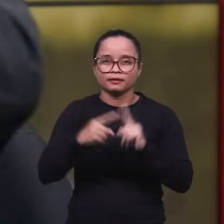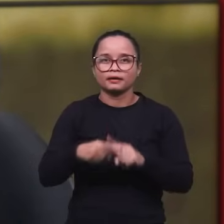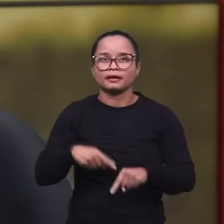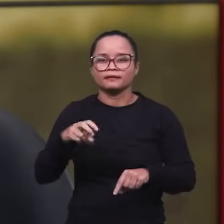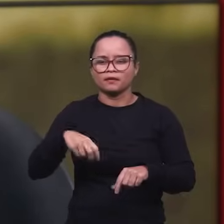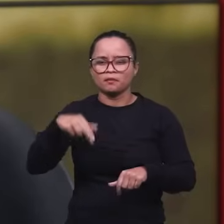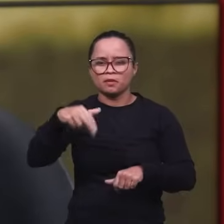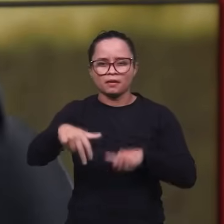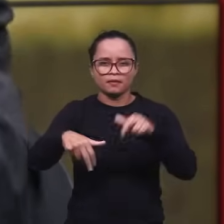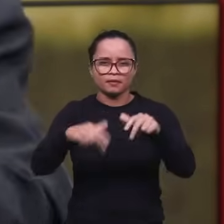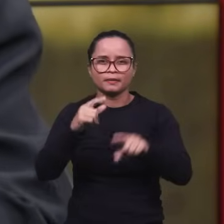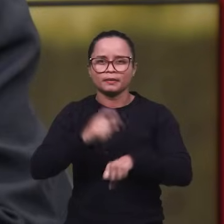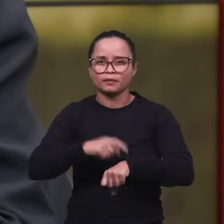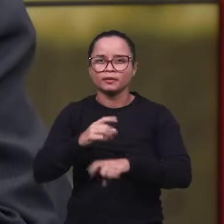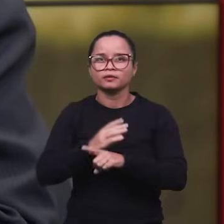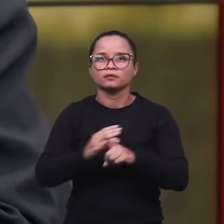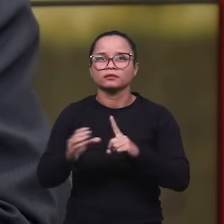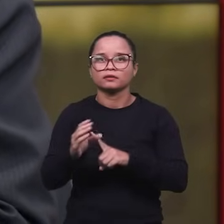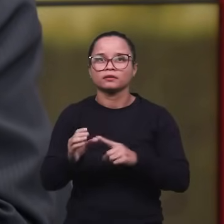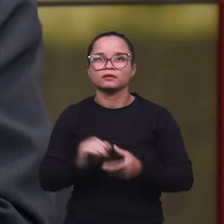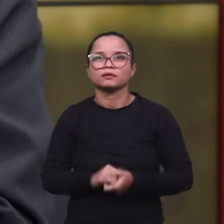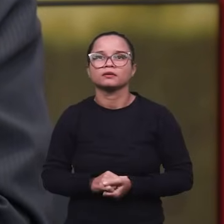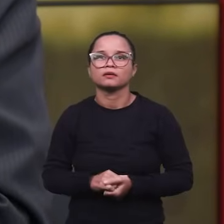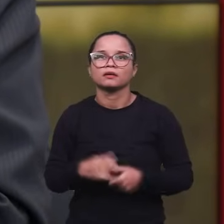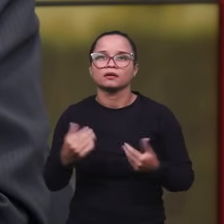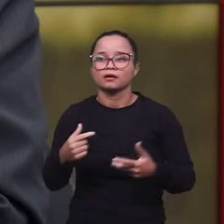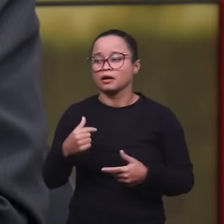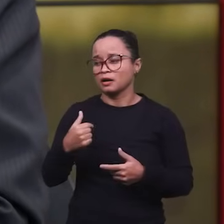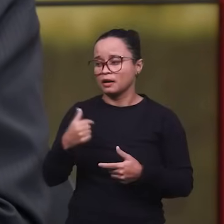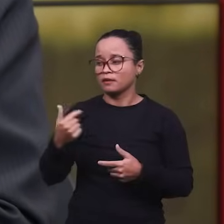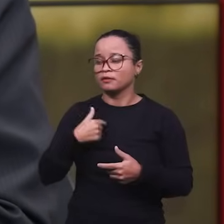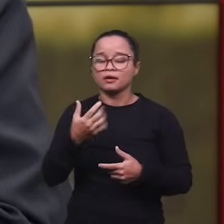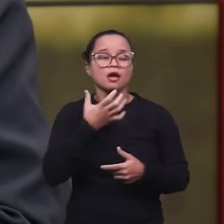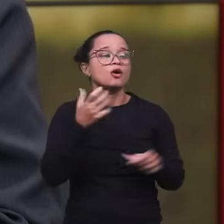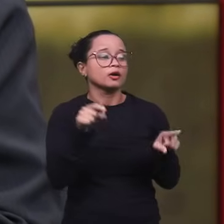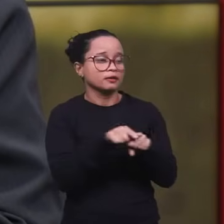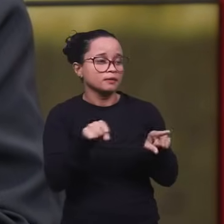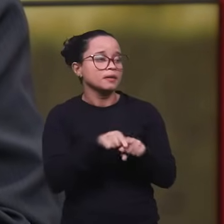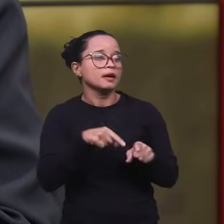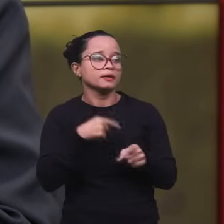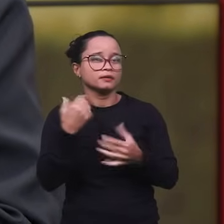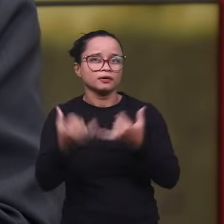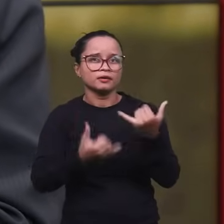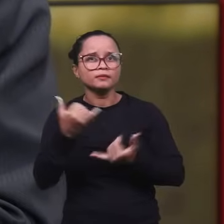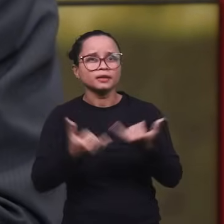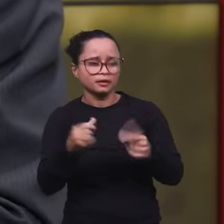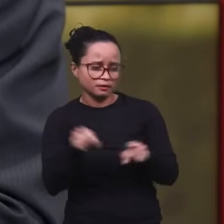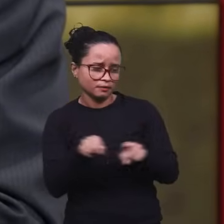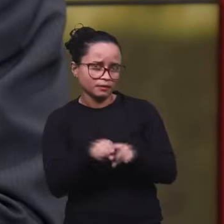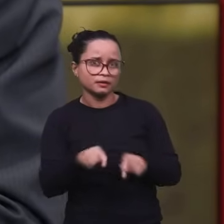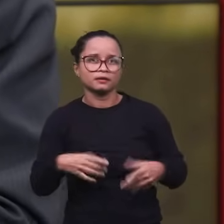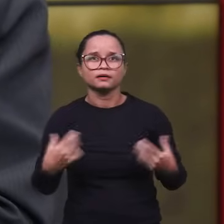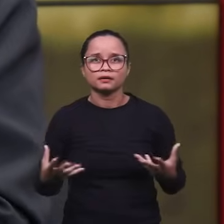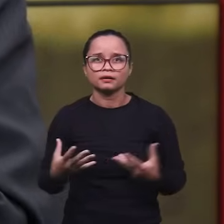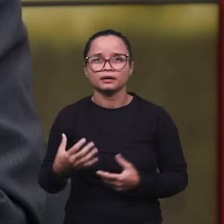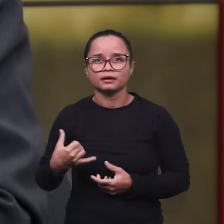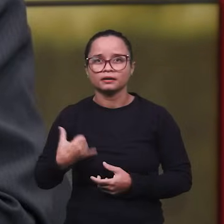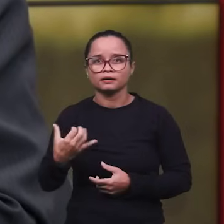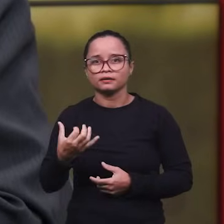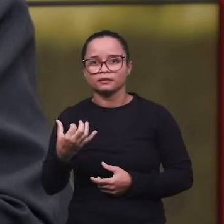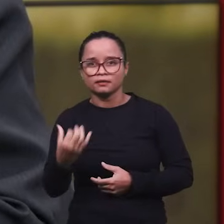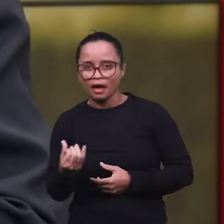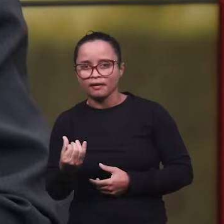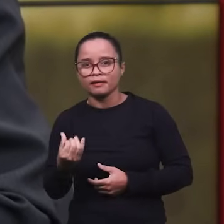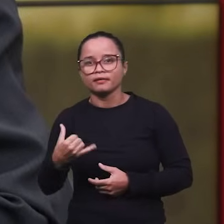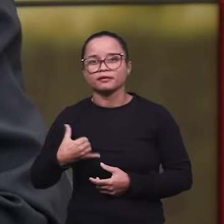pulava banco para lá, na hora do culto. E eu falei assim, eu também quero brincar, tá todo mundo brincando. Eu estou falando assim de 6